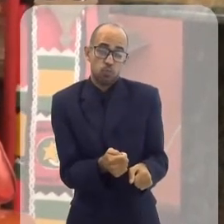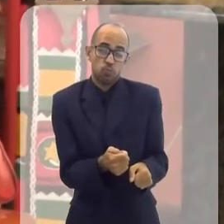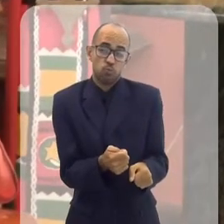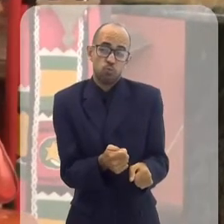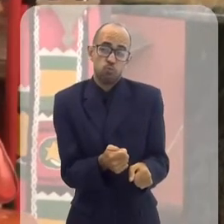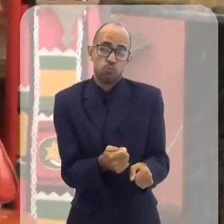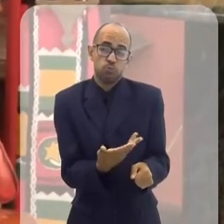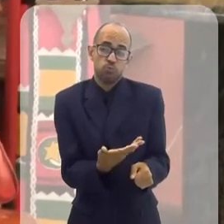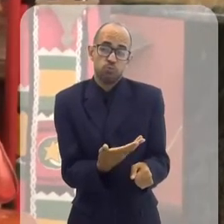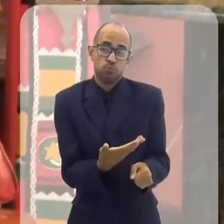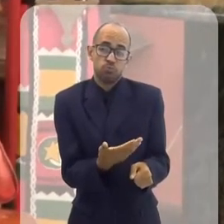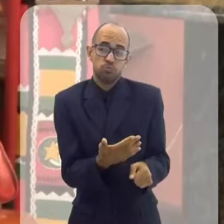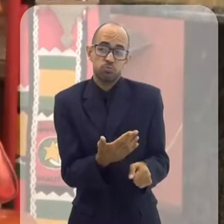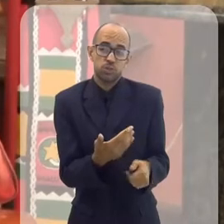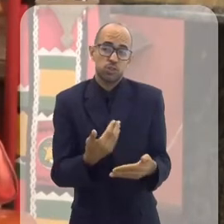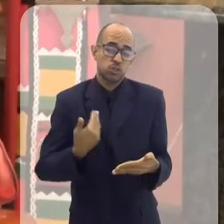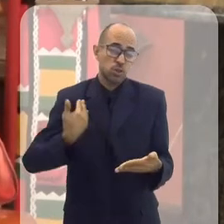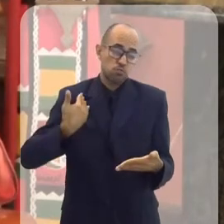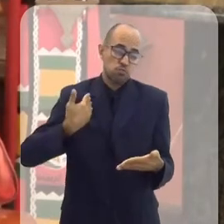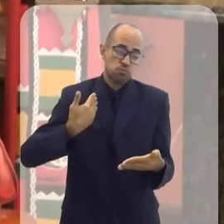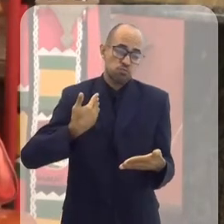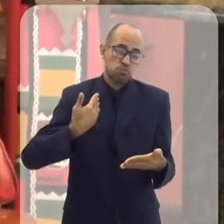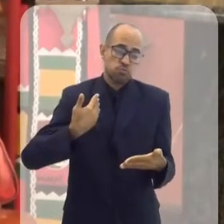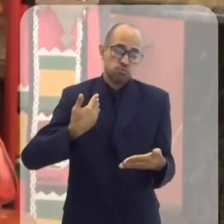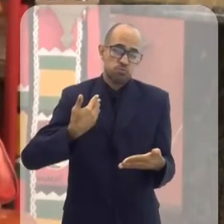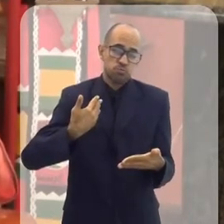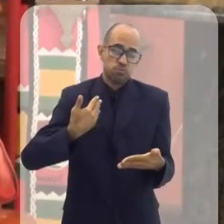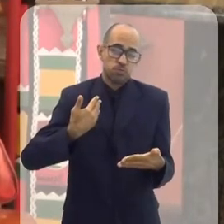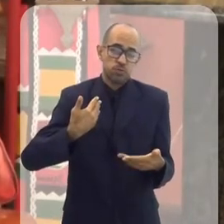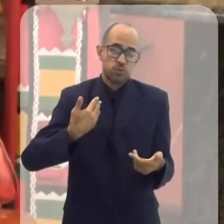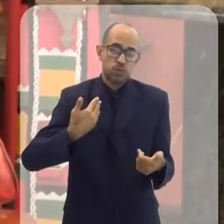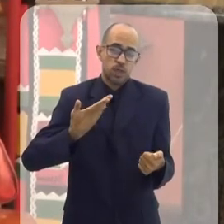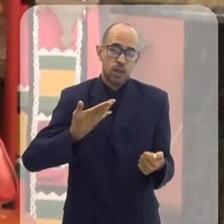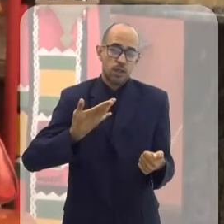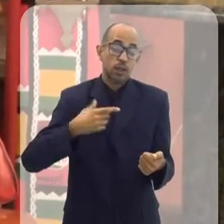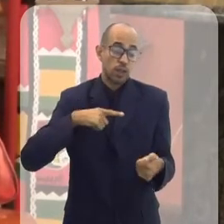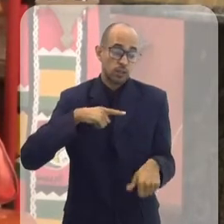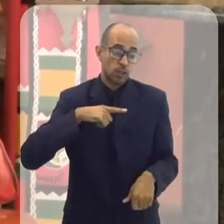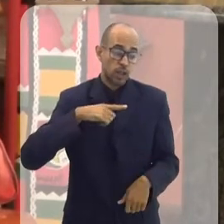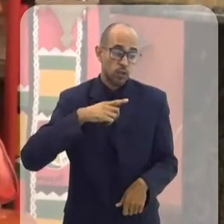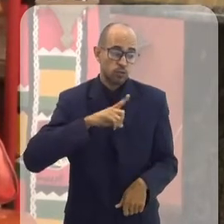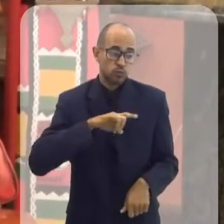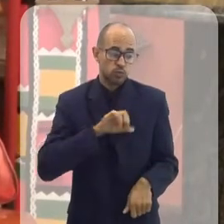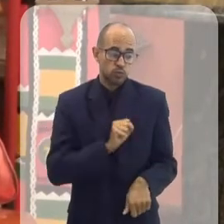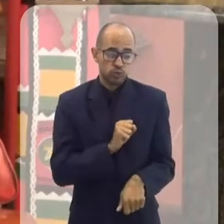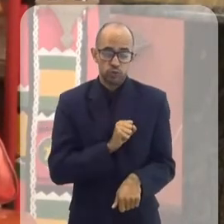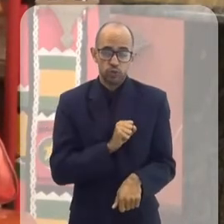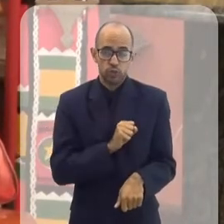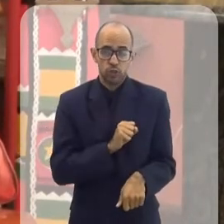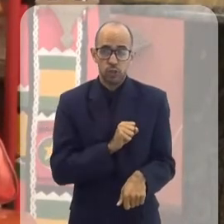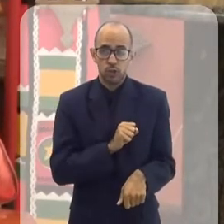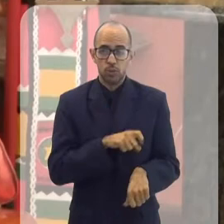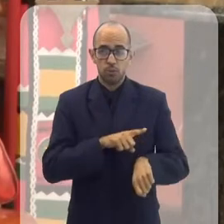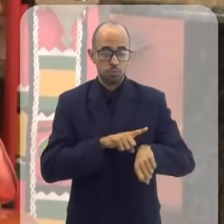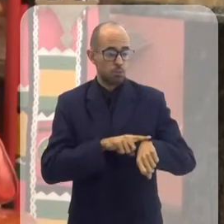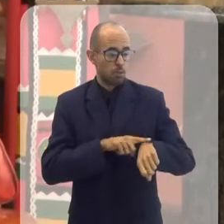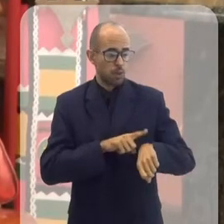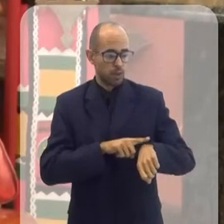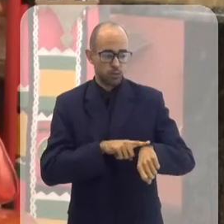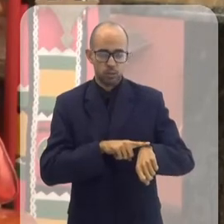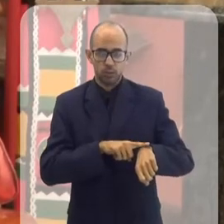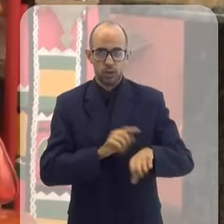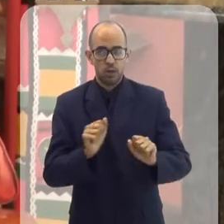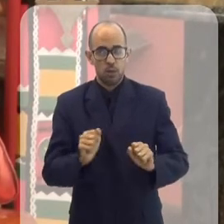o próximo tá passando e por uma data que um